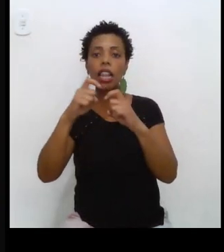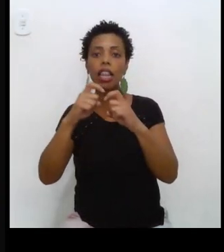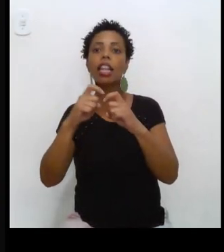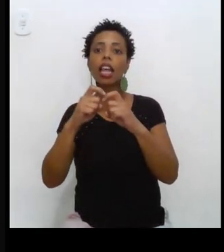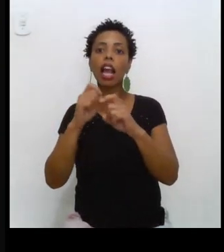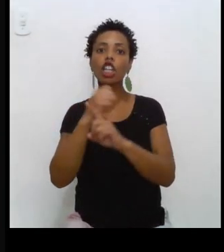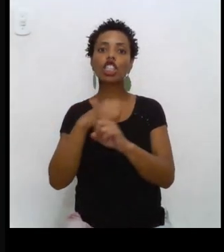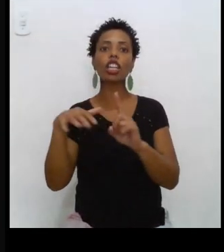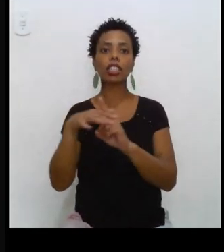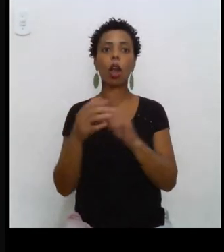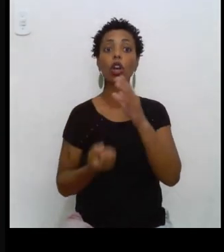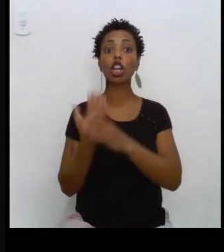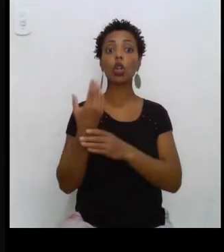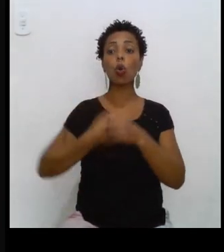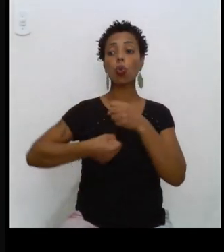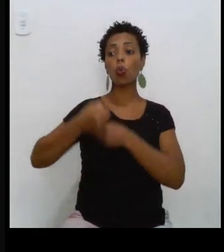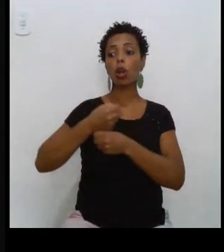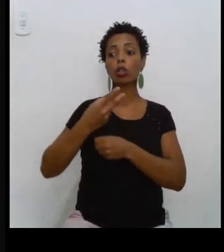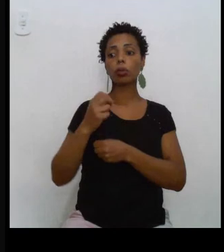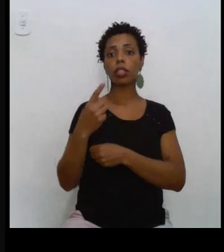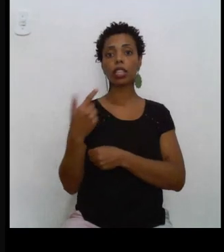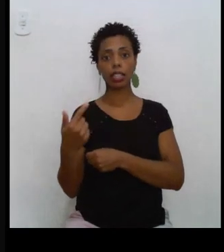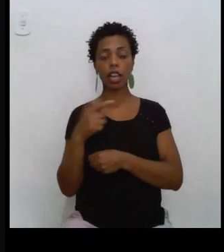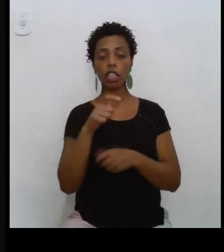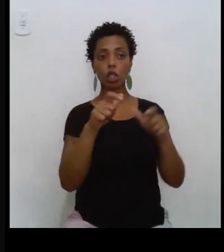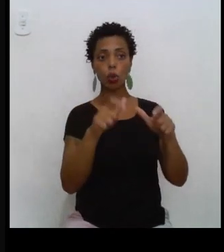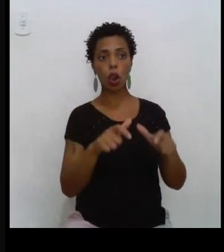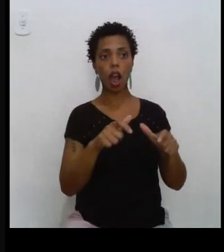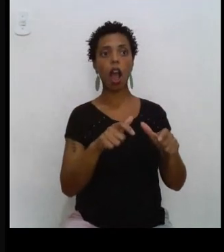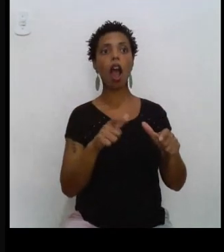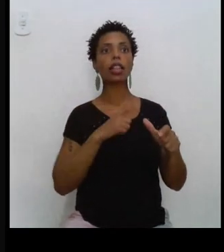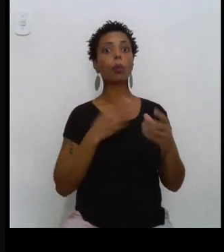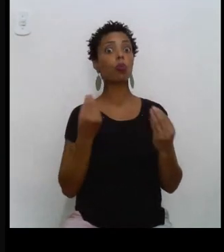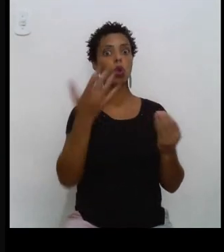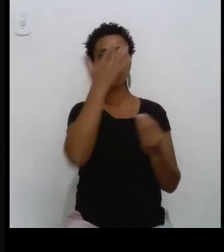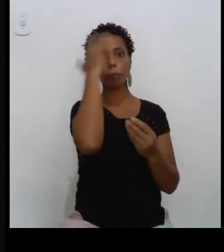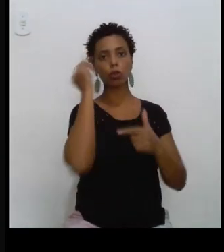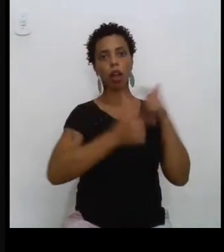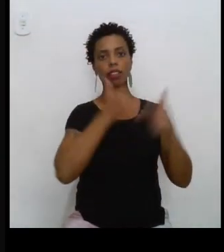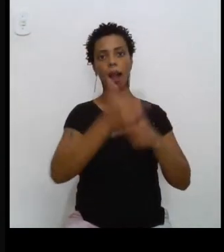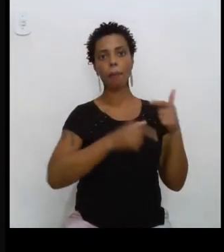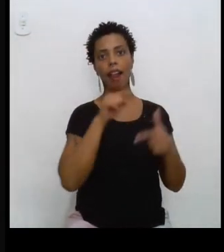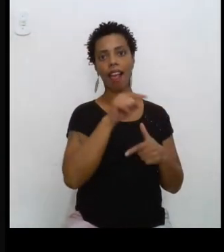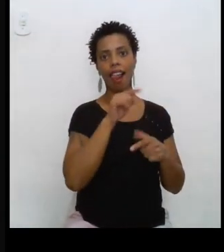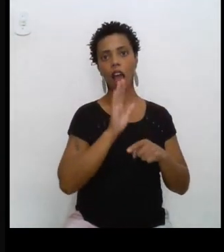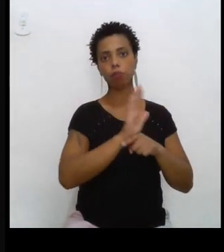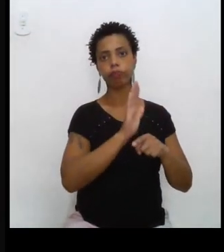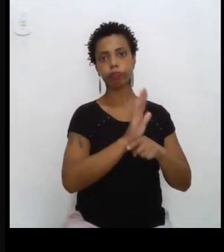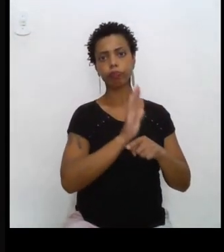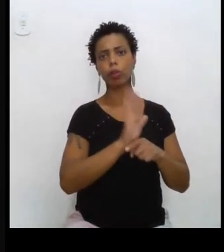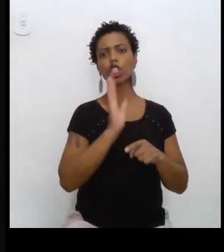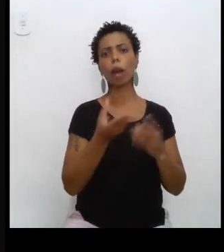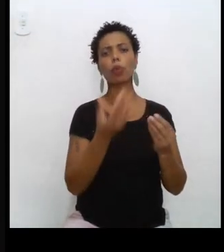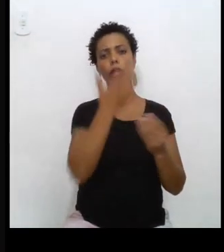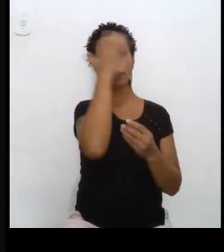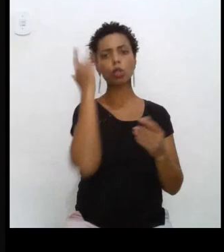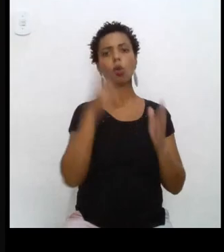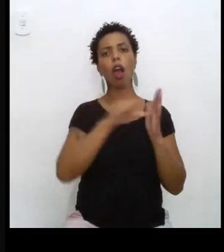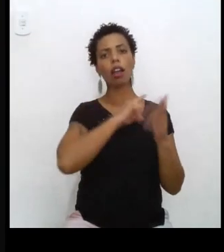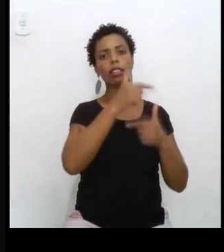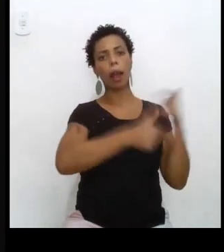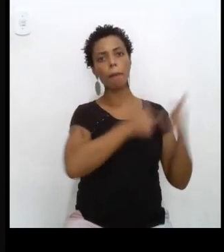um espaço que é operado e disputado a muitas mãos assim desde então muitas pessoas passaram por ali e